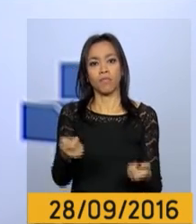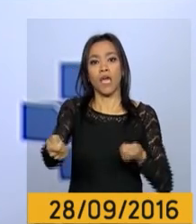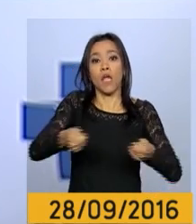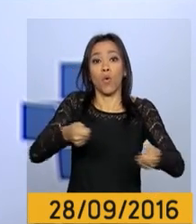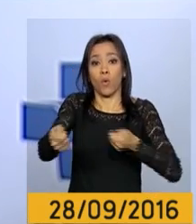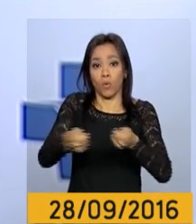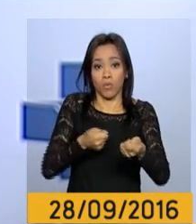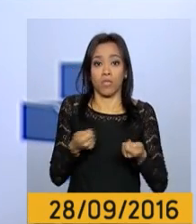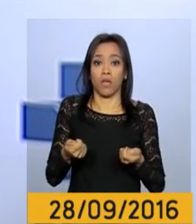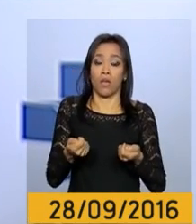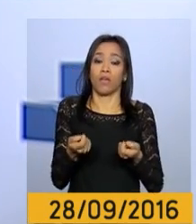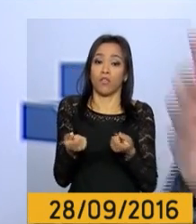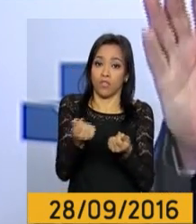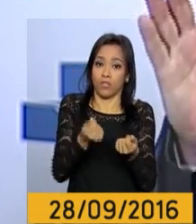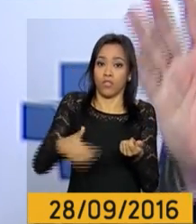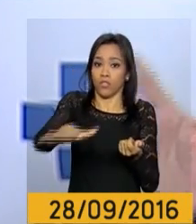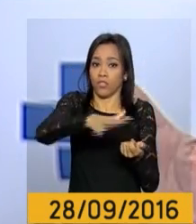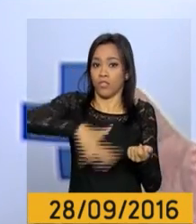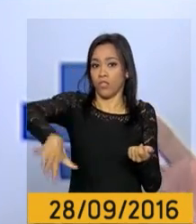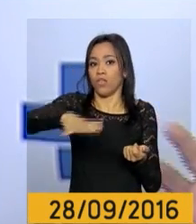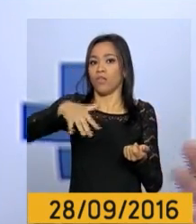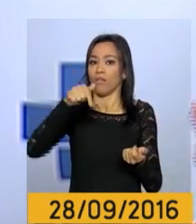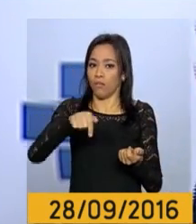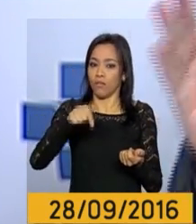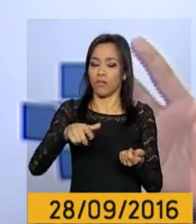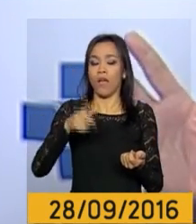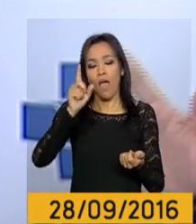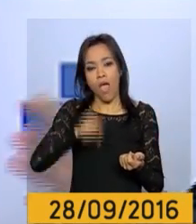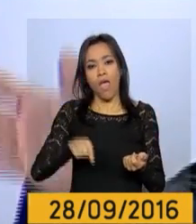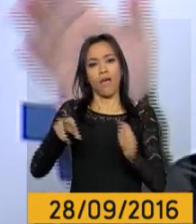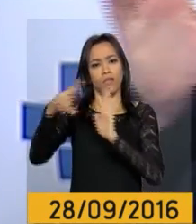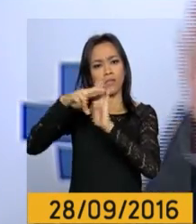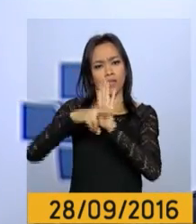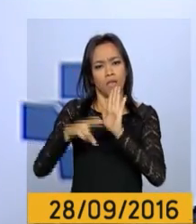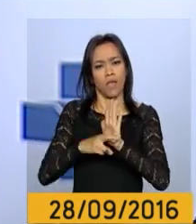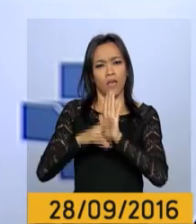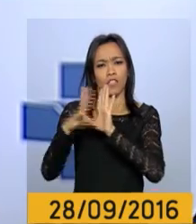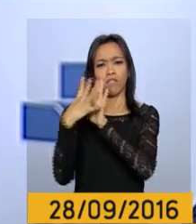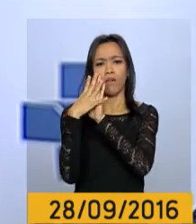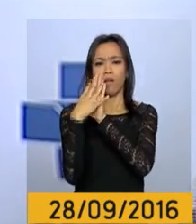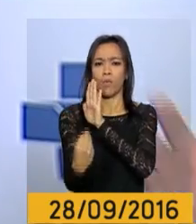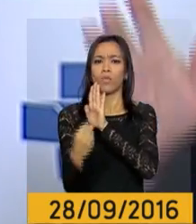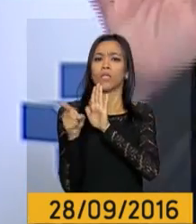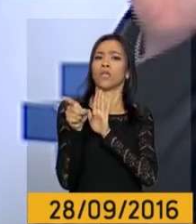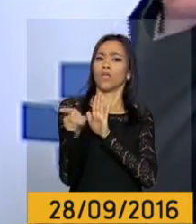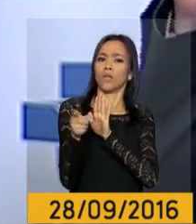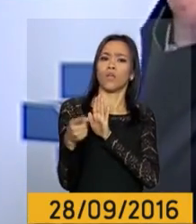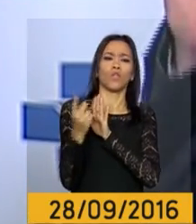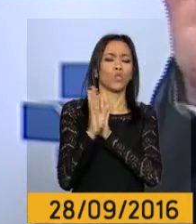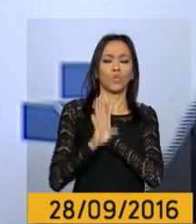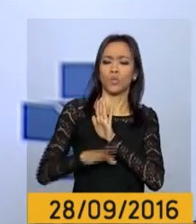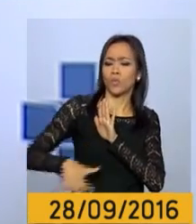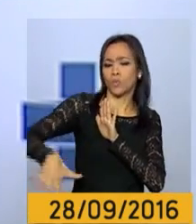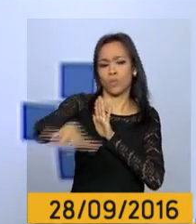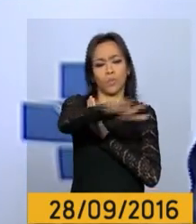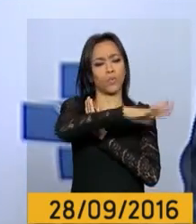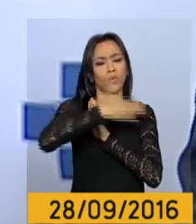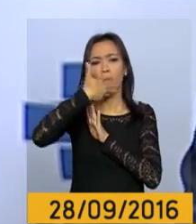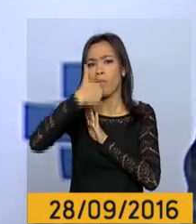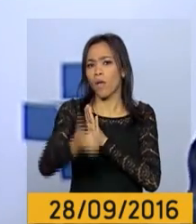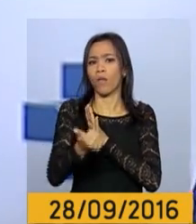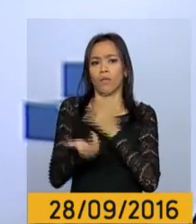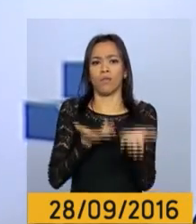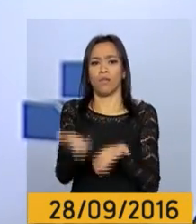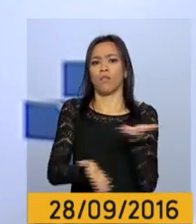nesta área isso é a nossa diretriz para tudo então em todas as áreas vão buscar o melhor tratamento do